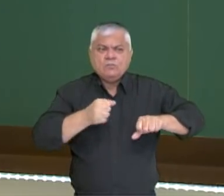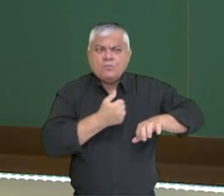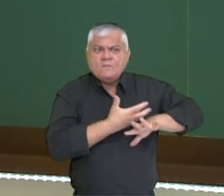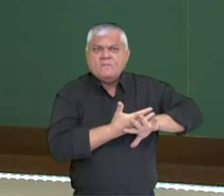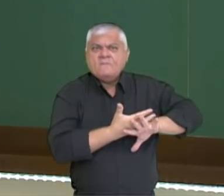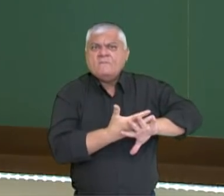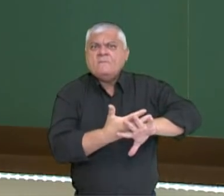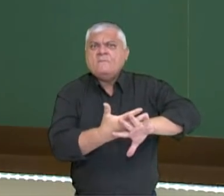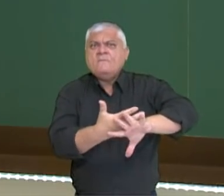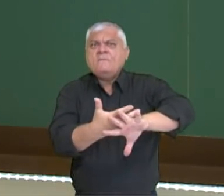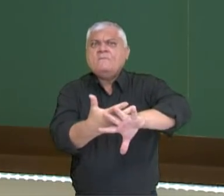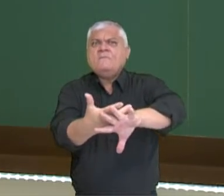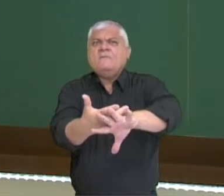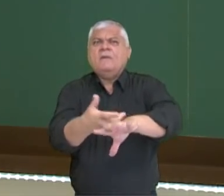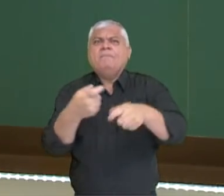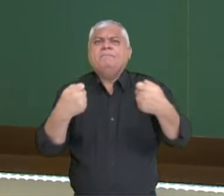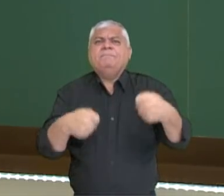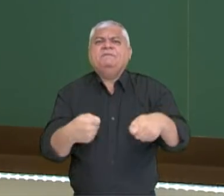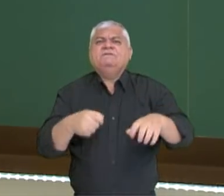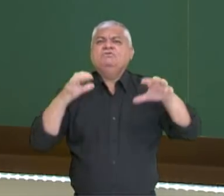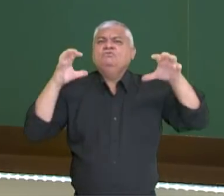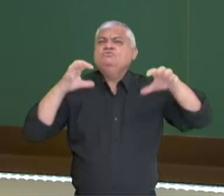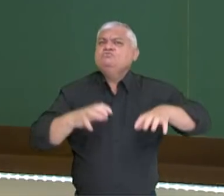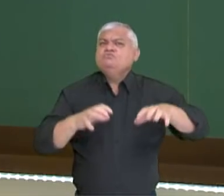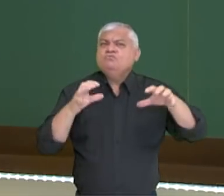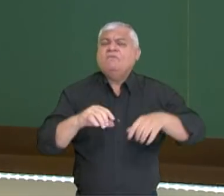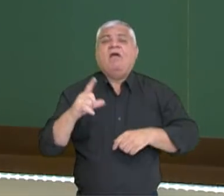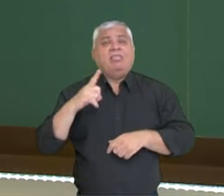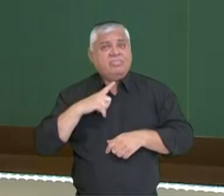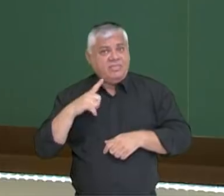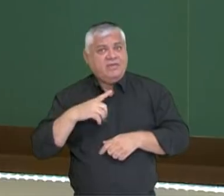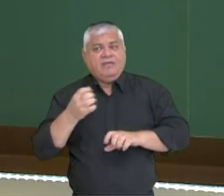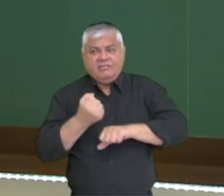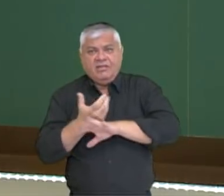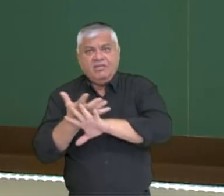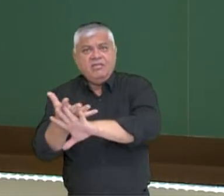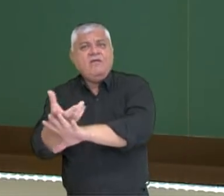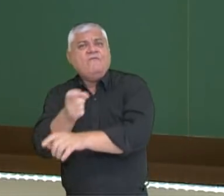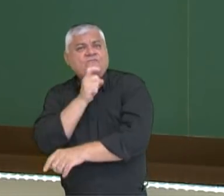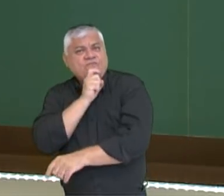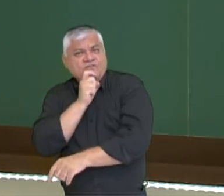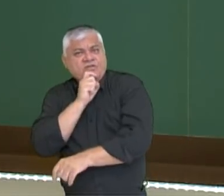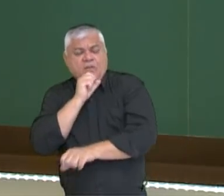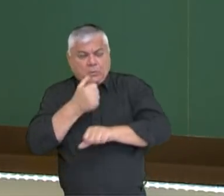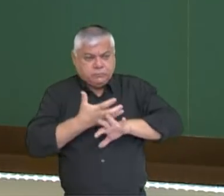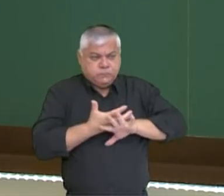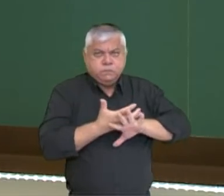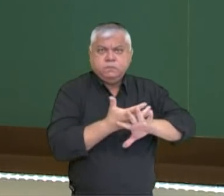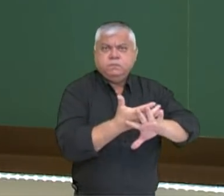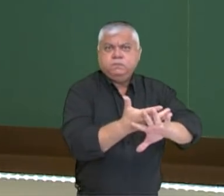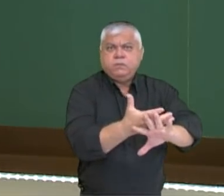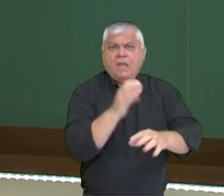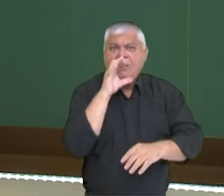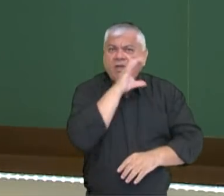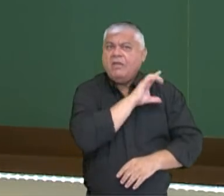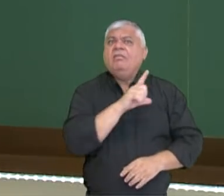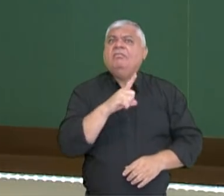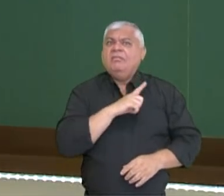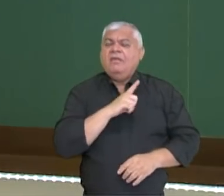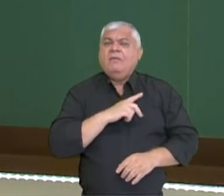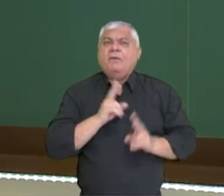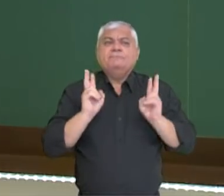de chuva e não com temperatura. Existem desertos quentes e desertos frios em relação à temperatura, mas eles sempre